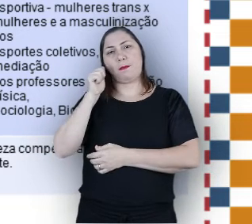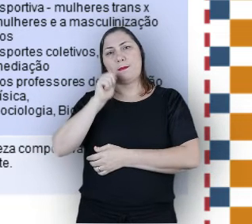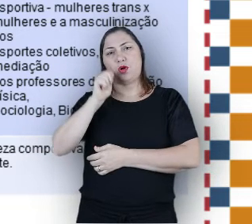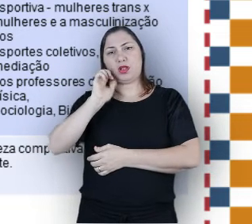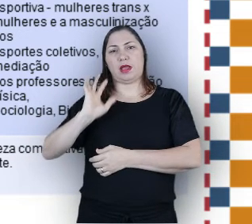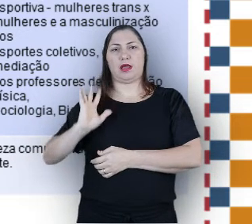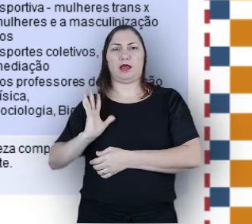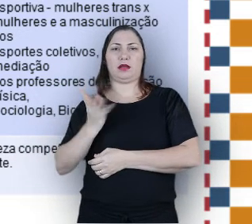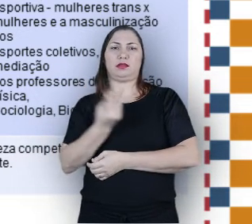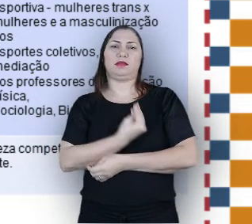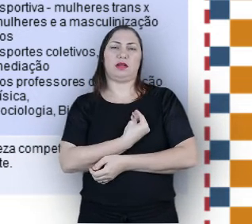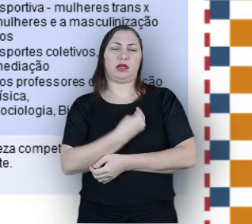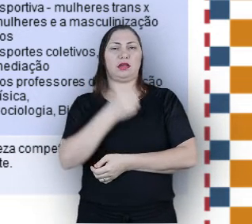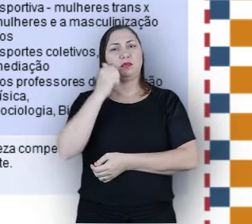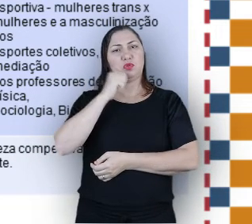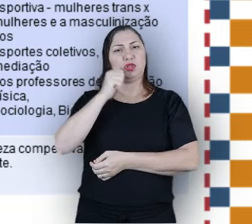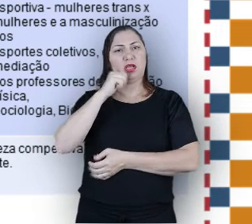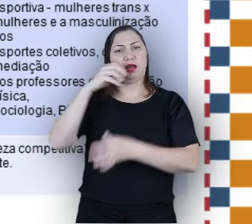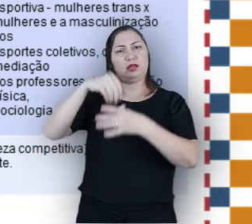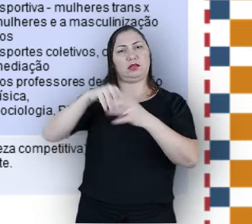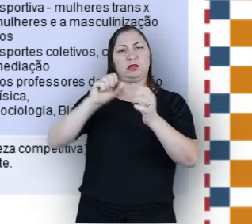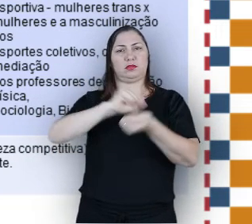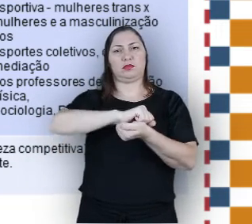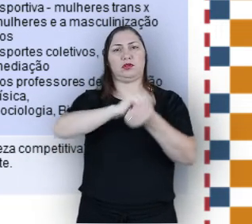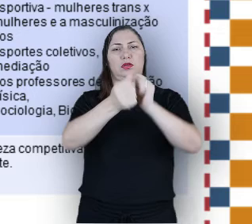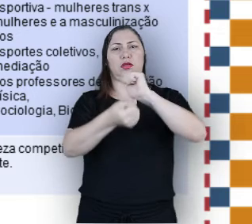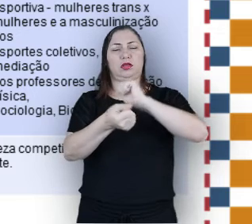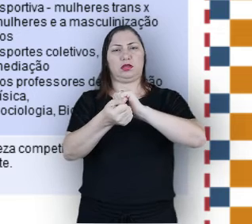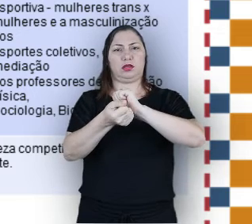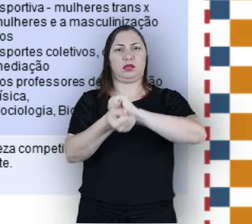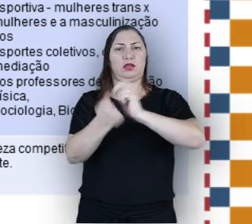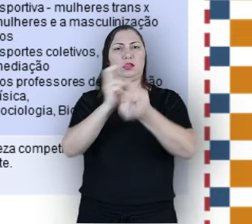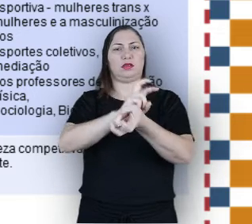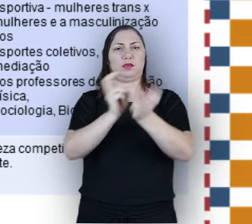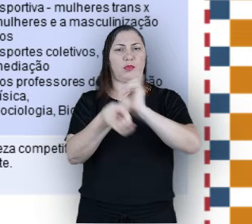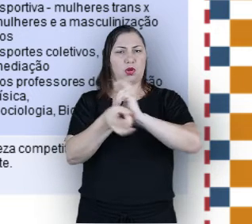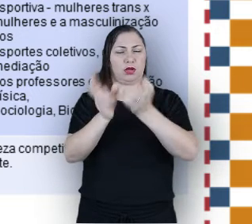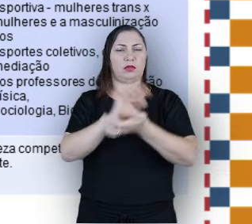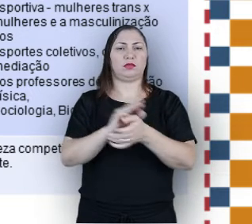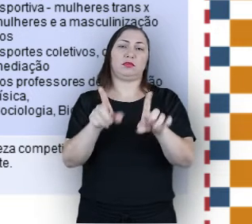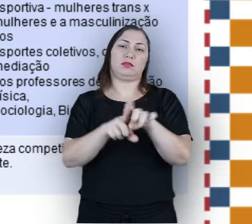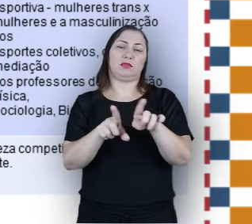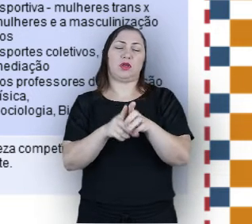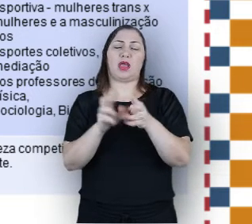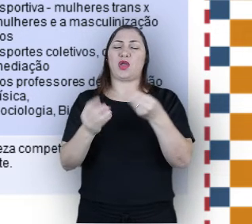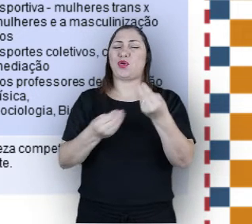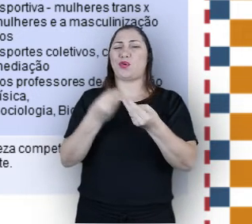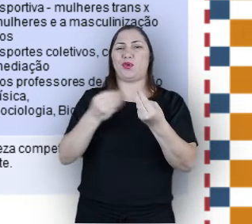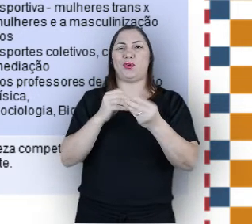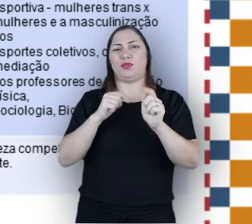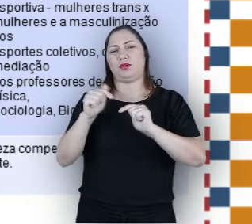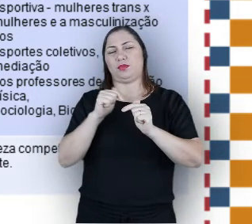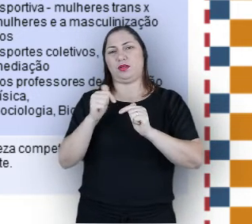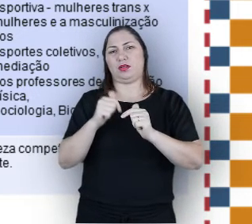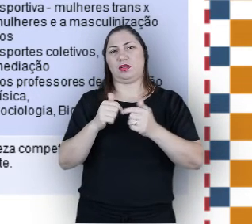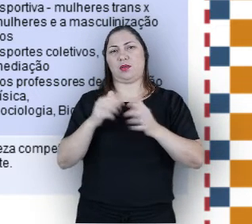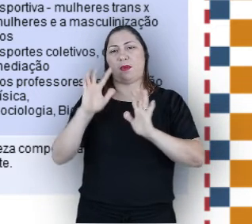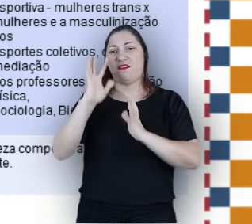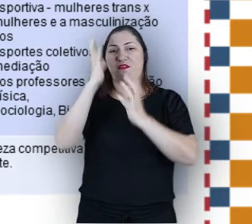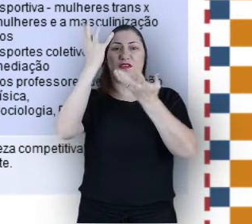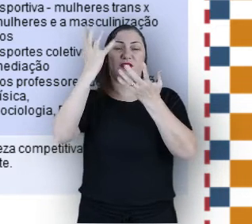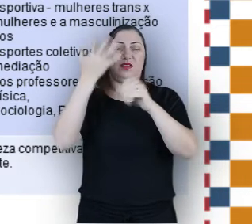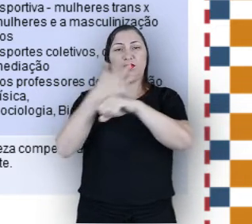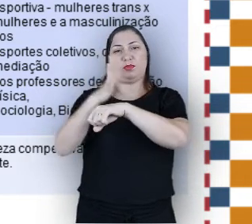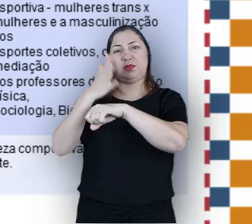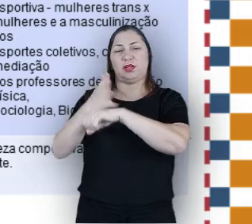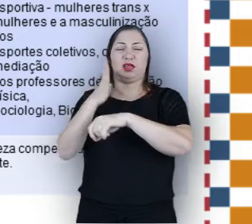esporte, competição esportiva, né, trazer ali uma relação conflitosa, né, mulheres trans e mulheres no esporte, enfim. E